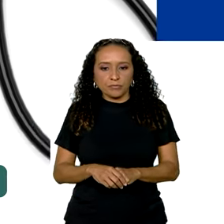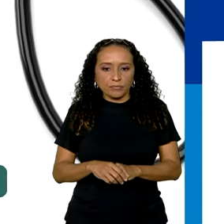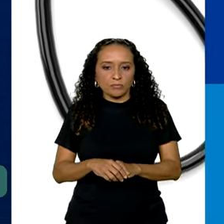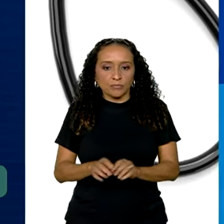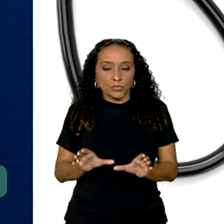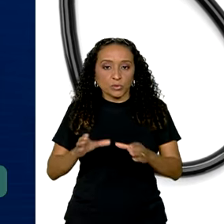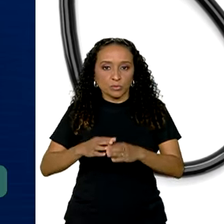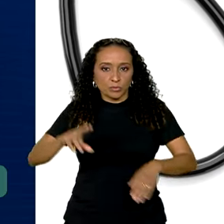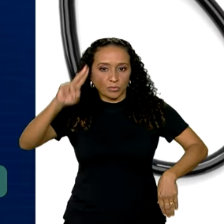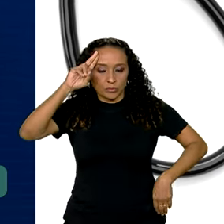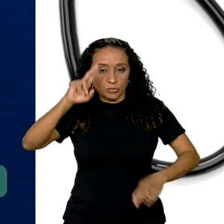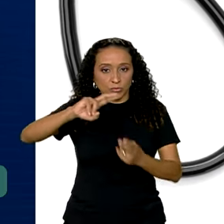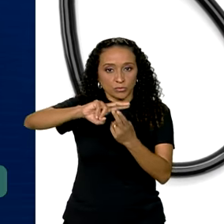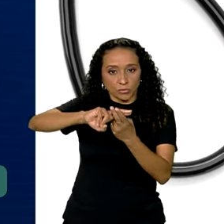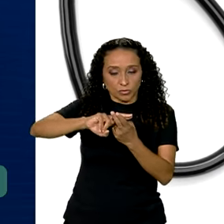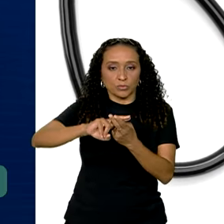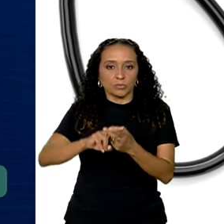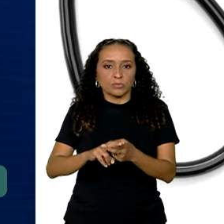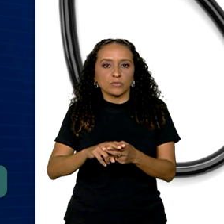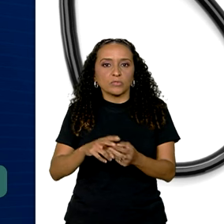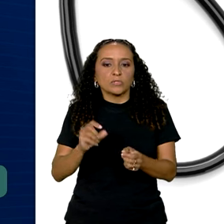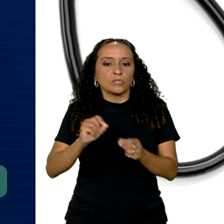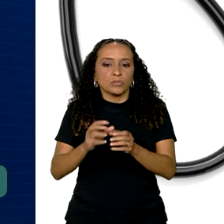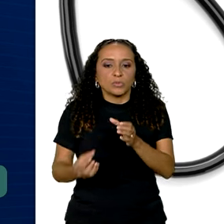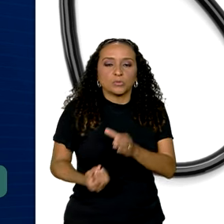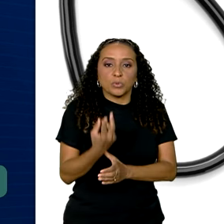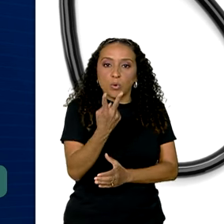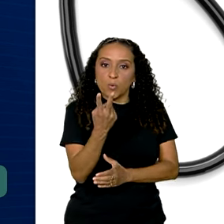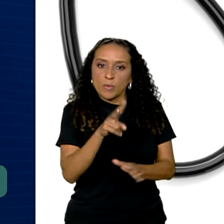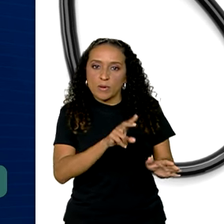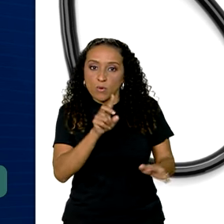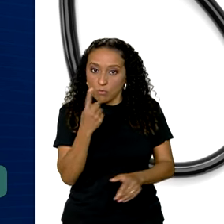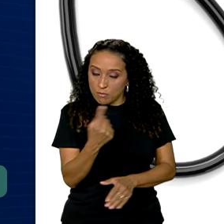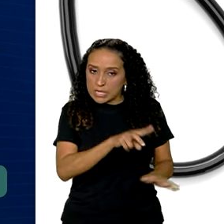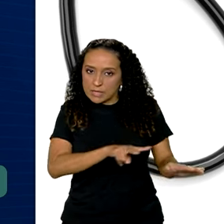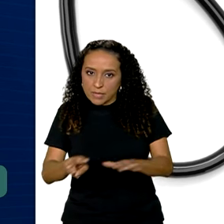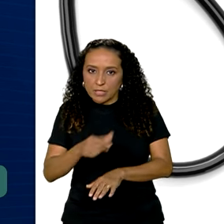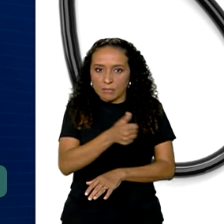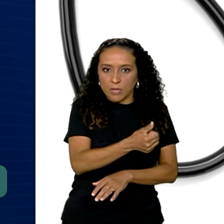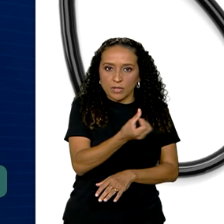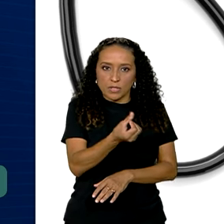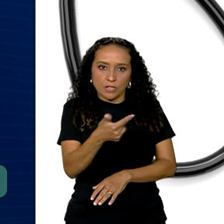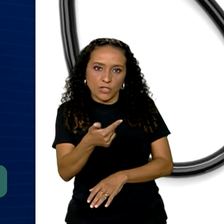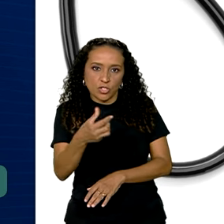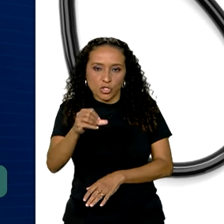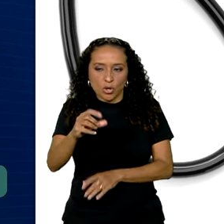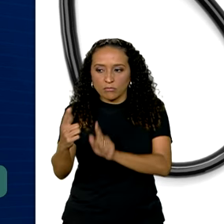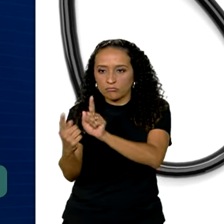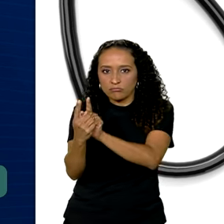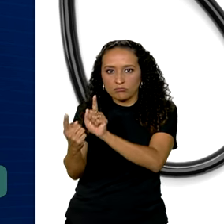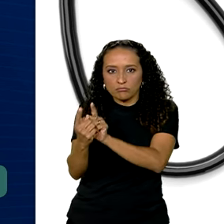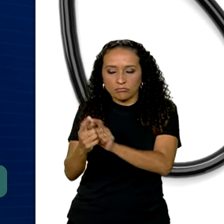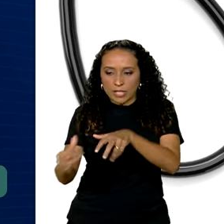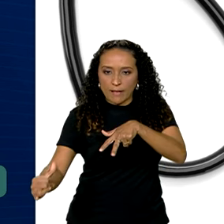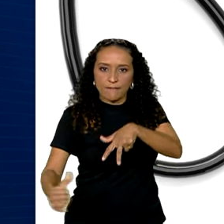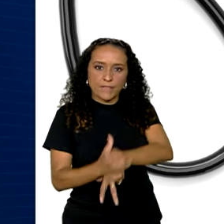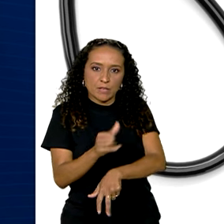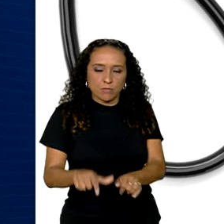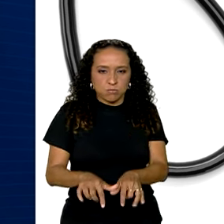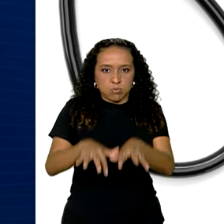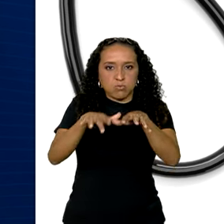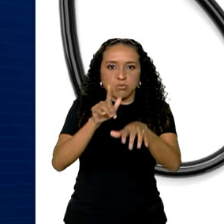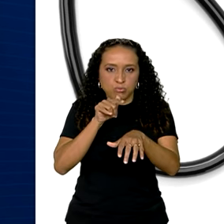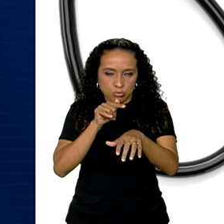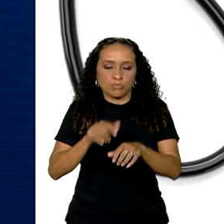Nacional do Sistema Único de Saúde realizou em uma semana 1.629 atendimentos às vítimas das